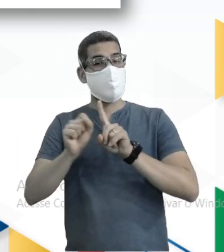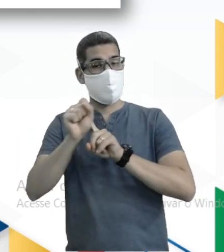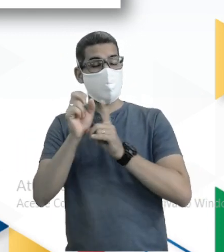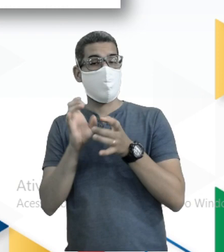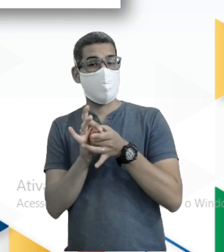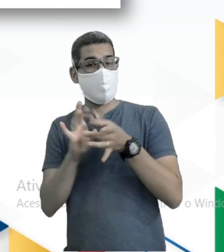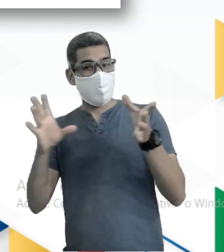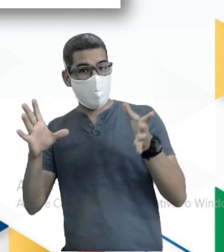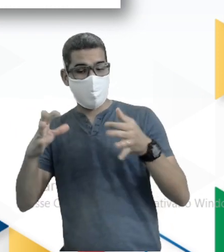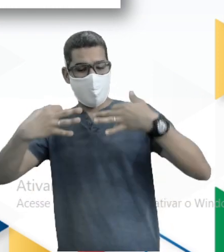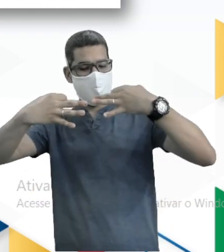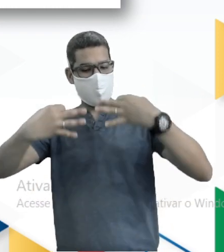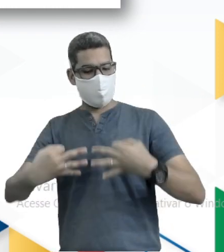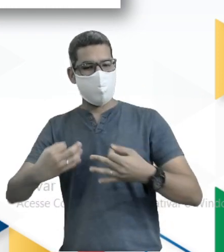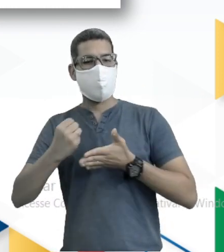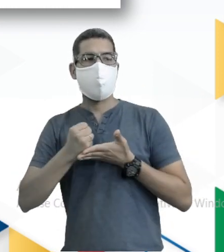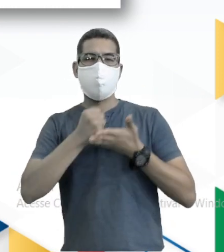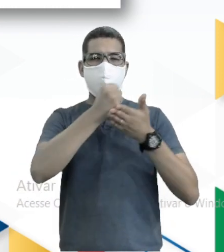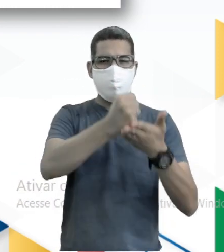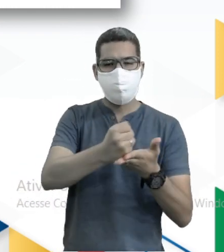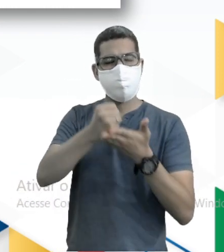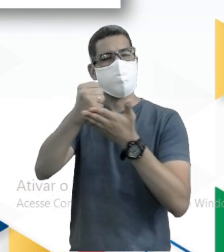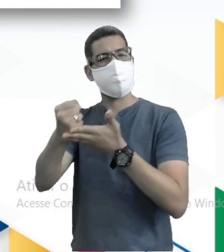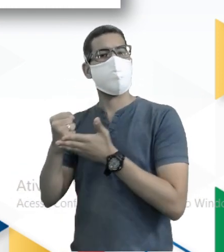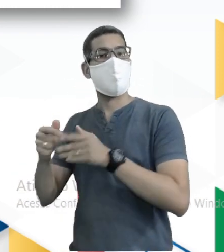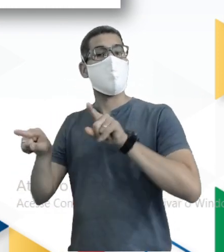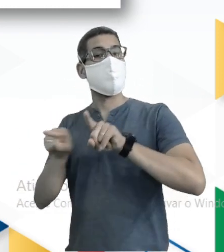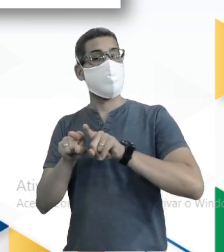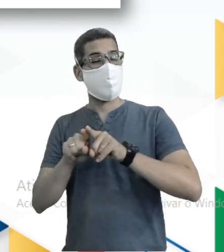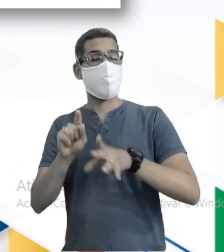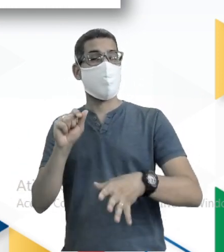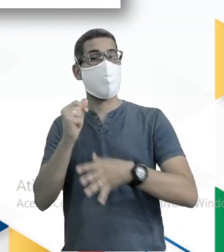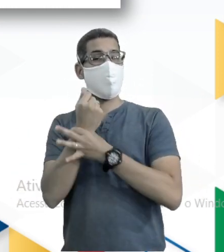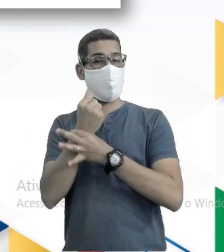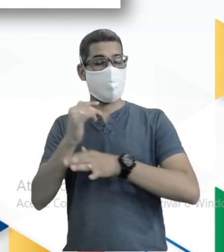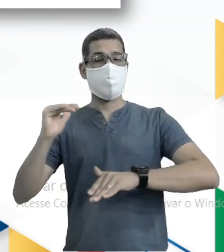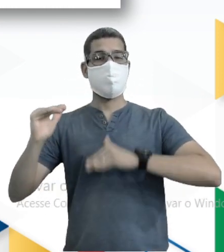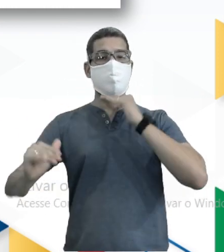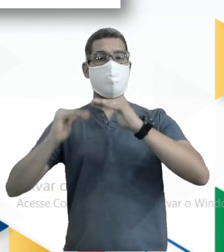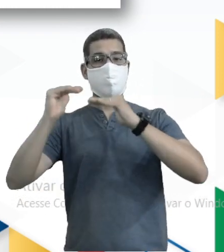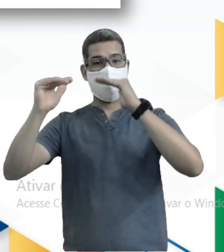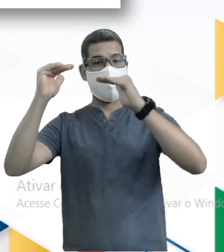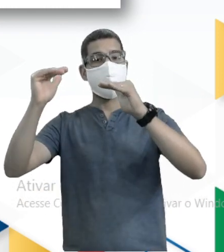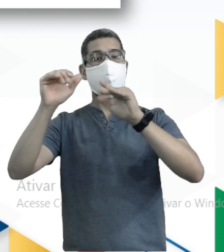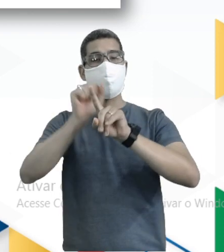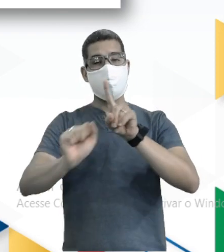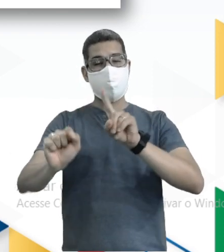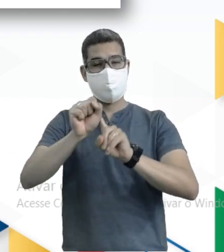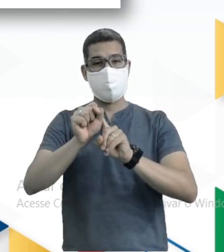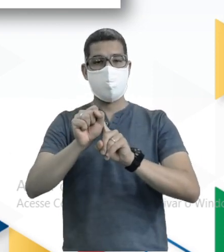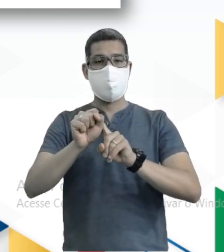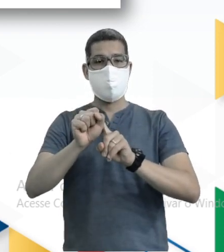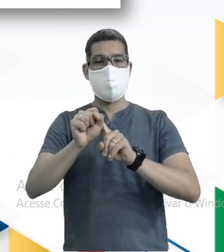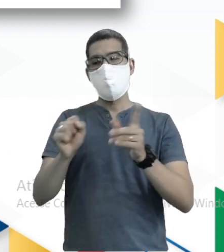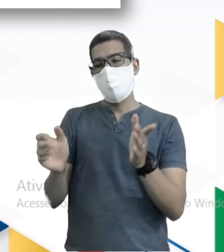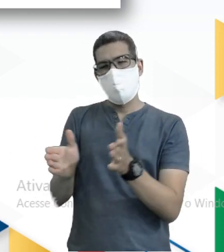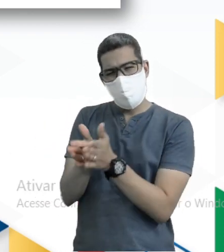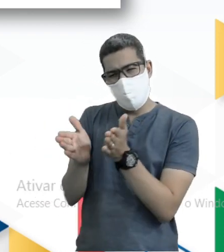e solidária, garantir o desenvolvimento nacional, erradicar a pobreza,